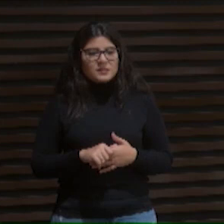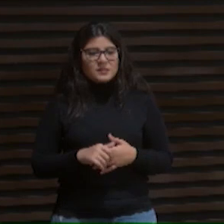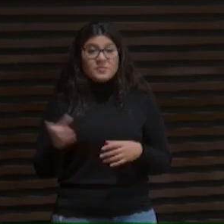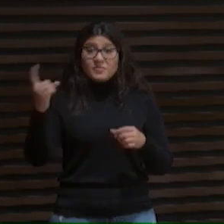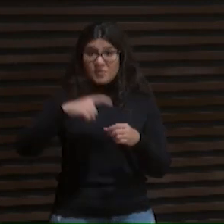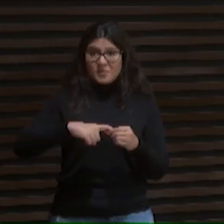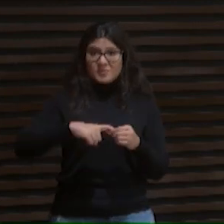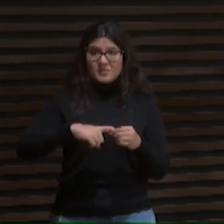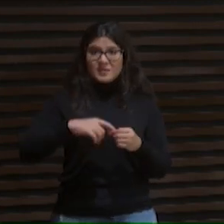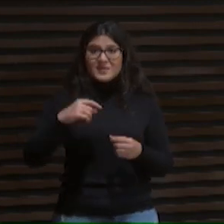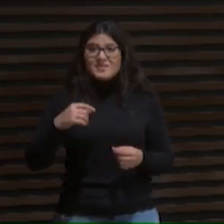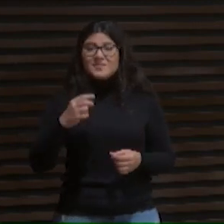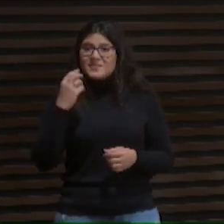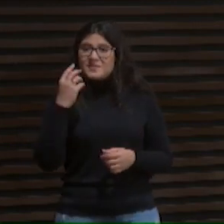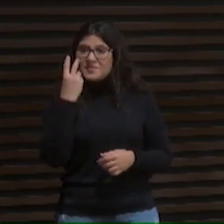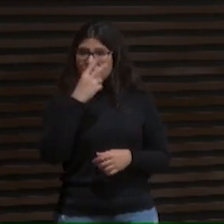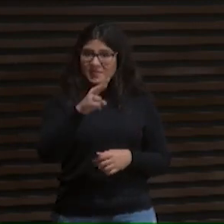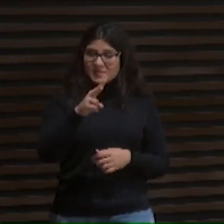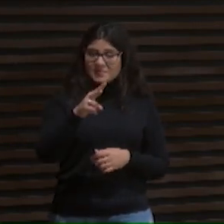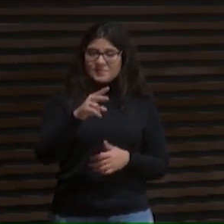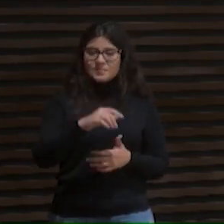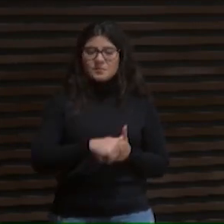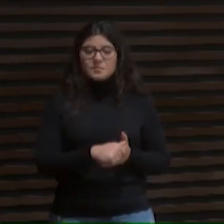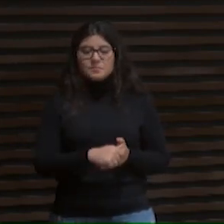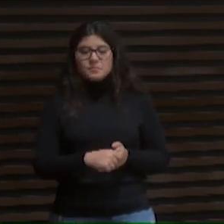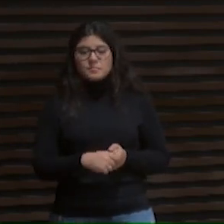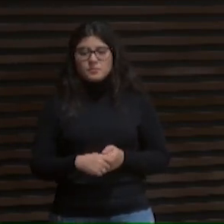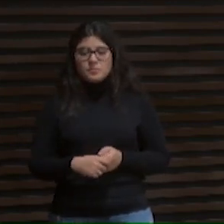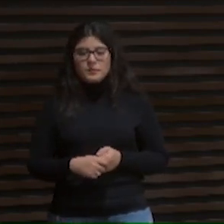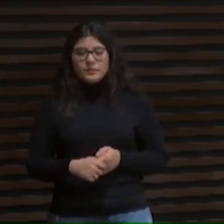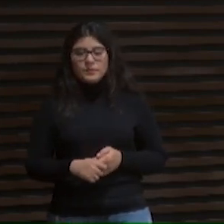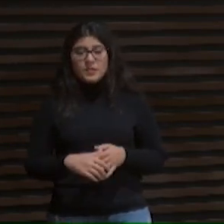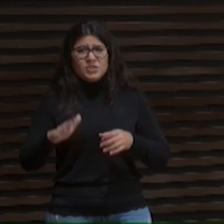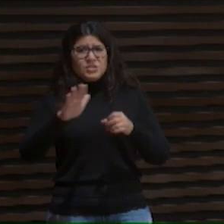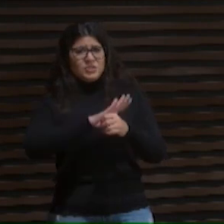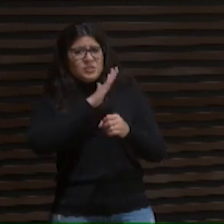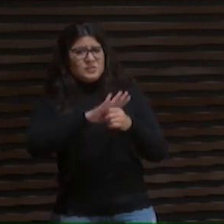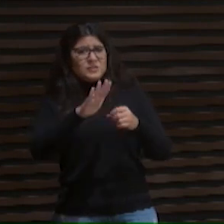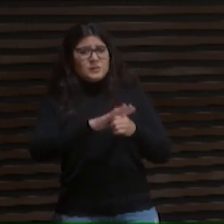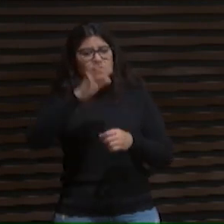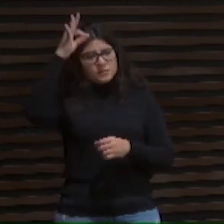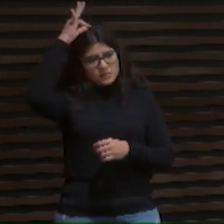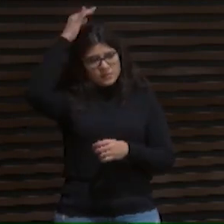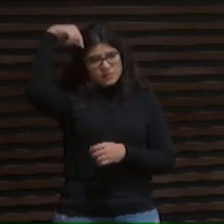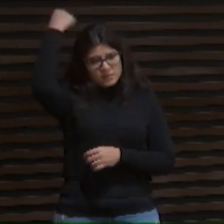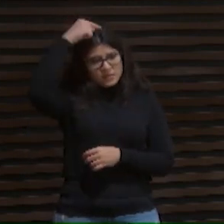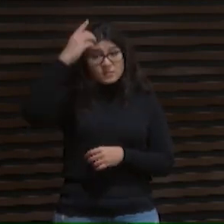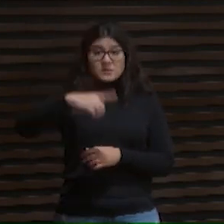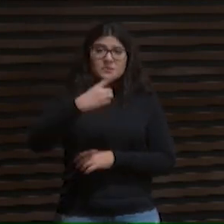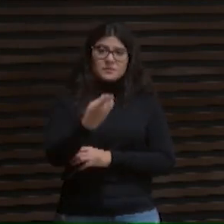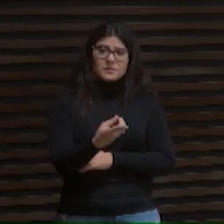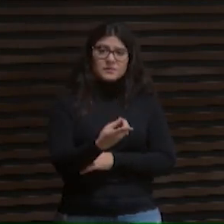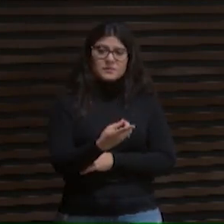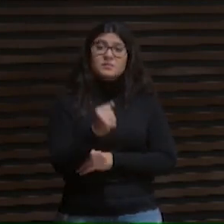volta a enxergar. E ele, hostil, fica cheio do Espírito Santo. E na sequência,